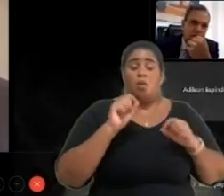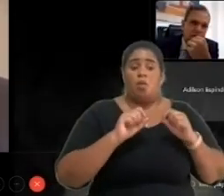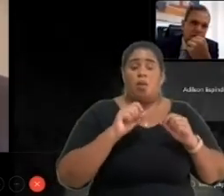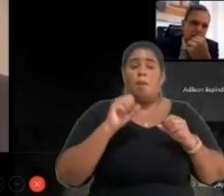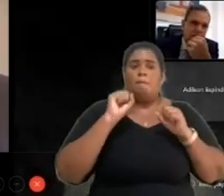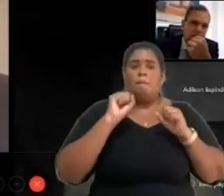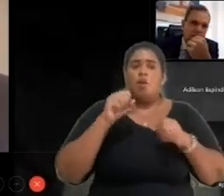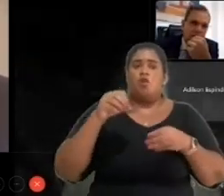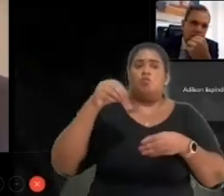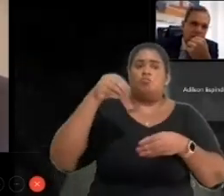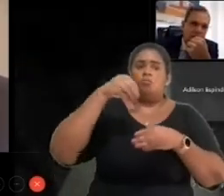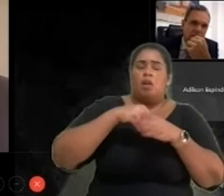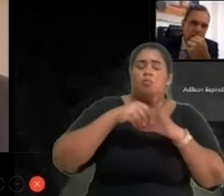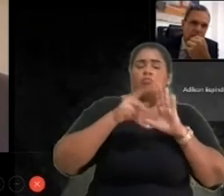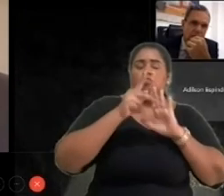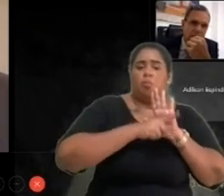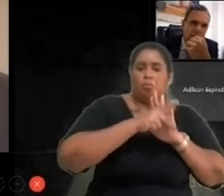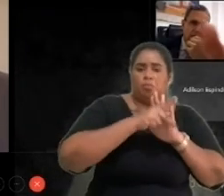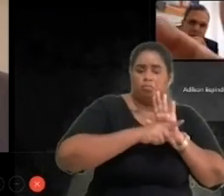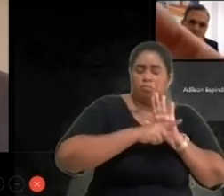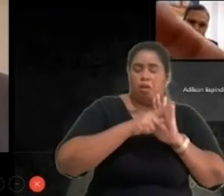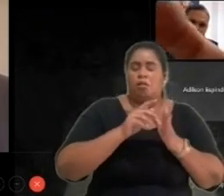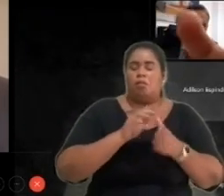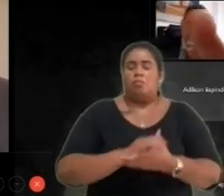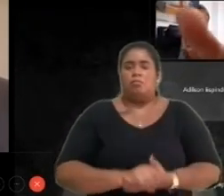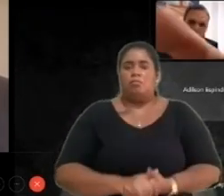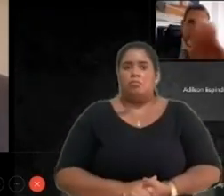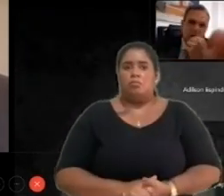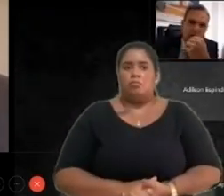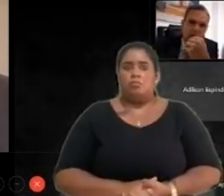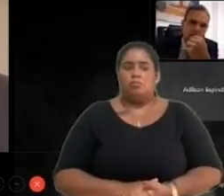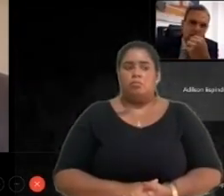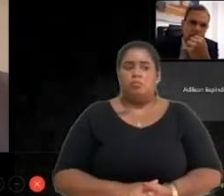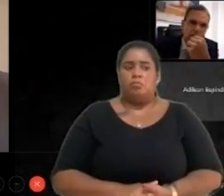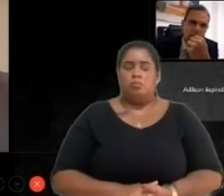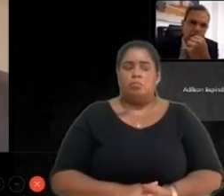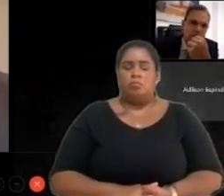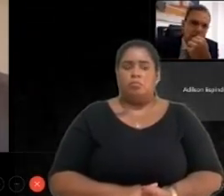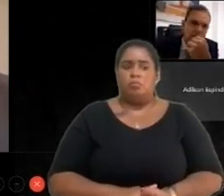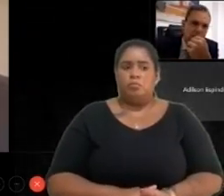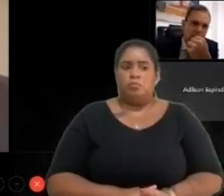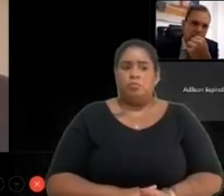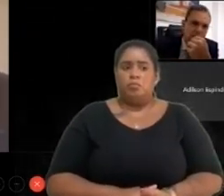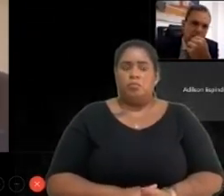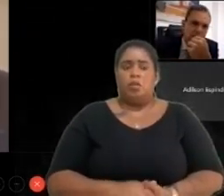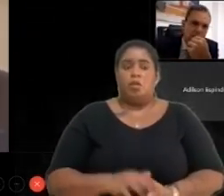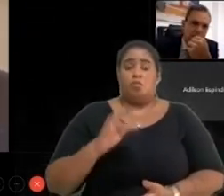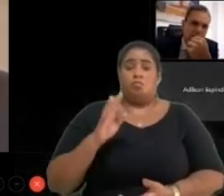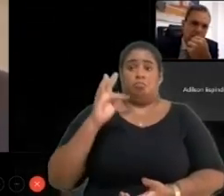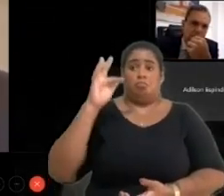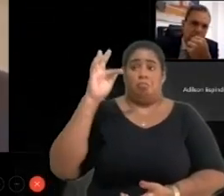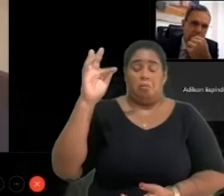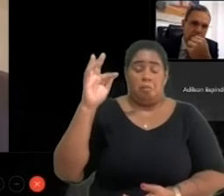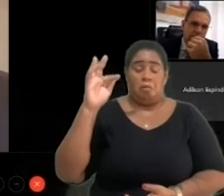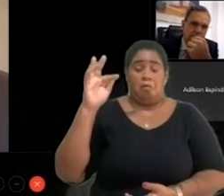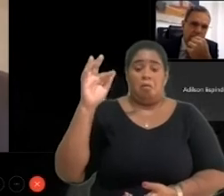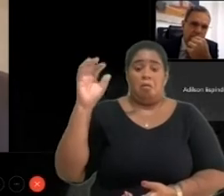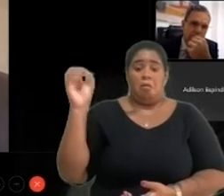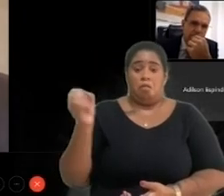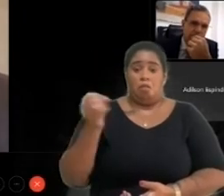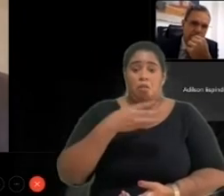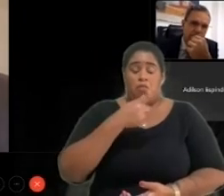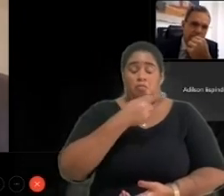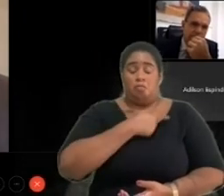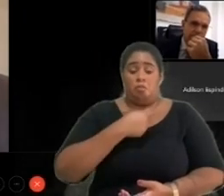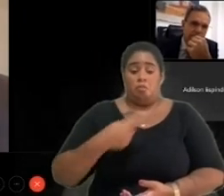DR. E nós temos confiança absoluta que o próximo governo dará início à obra de asfaltamento